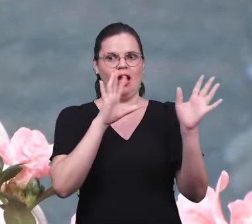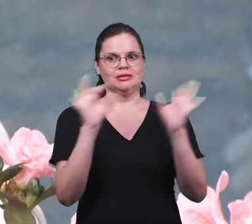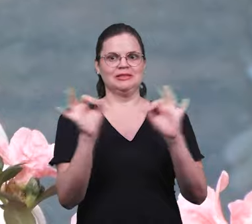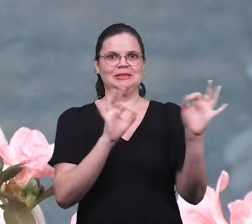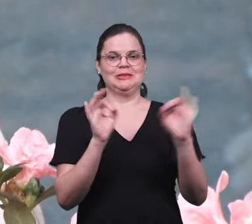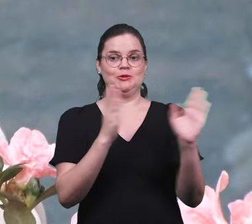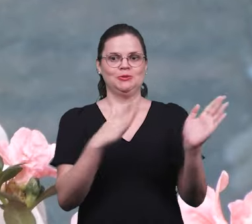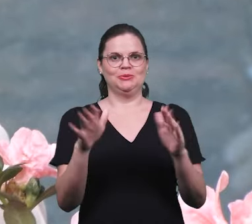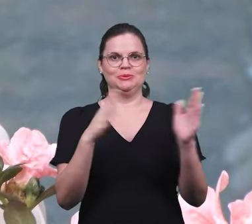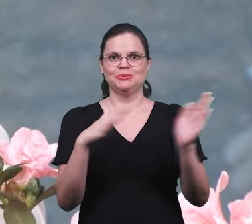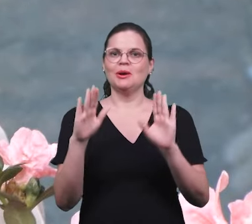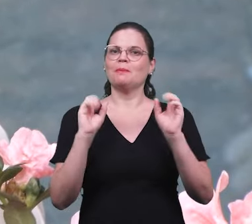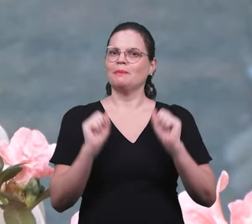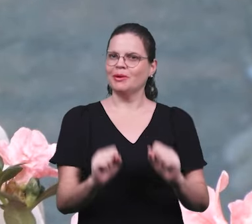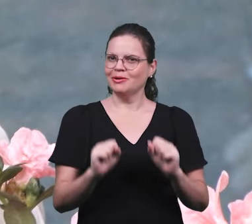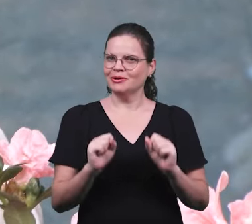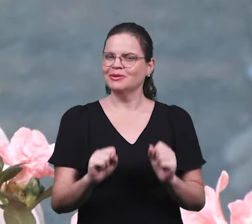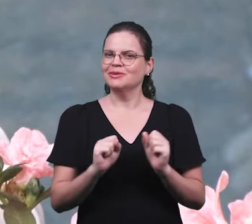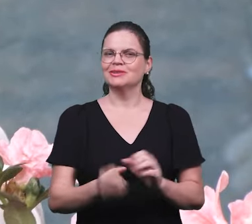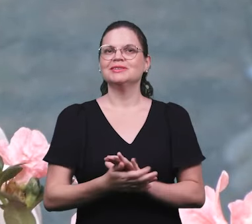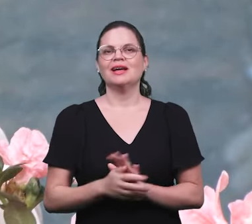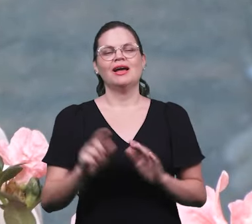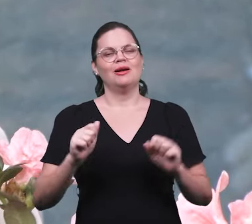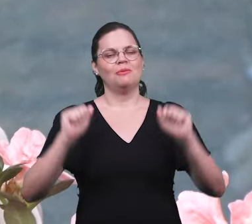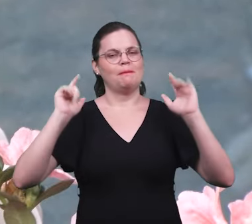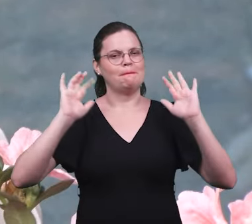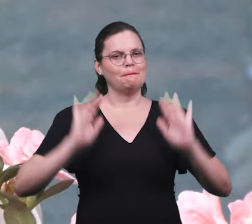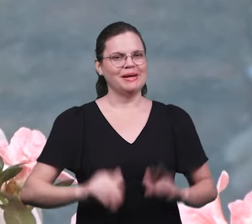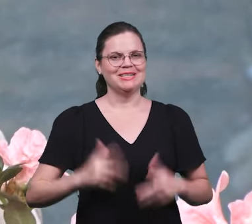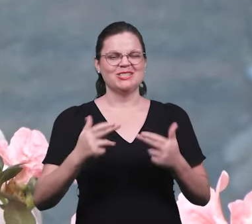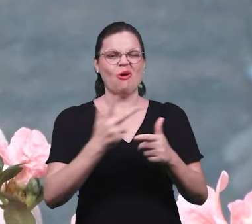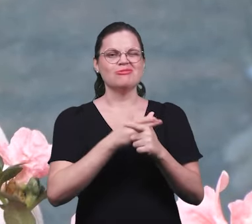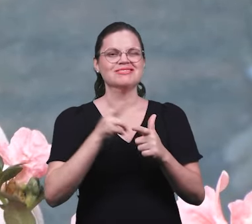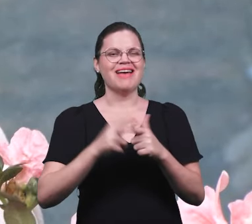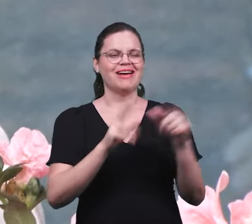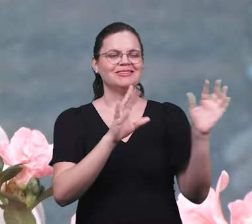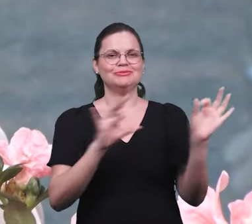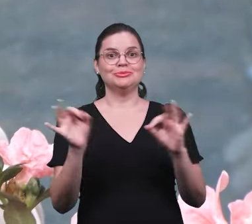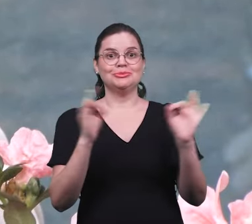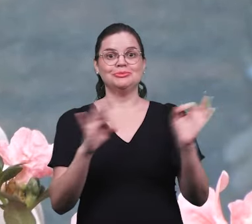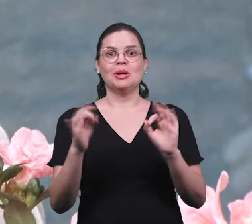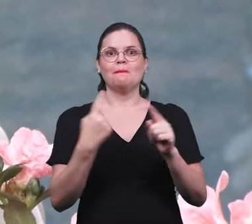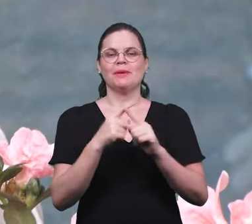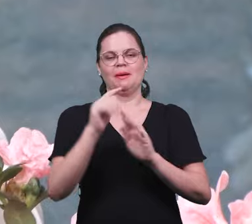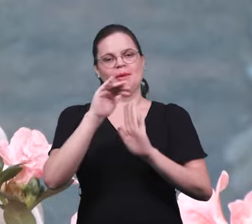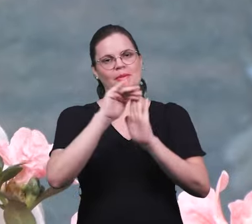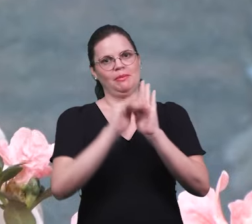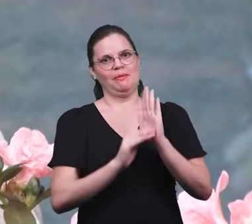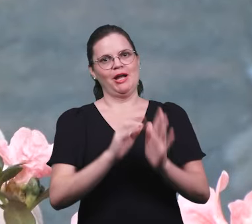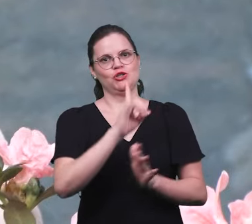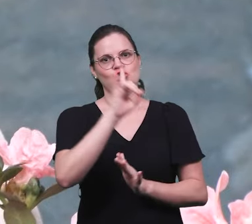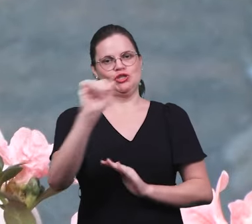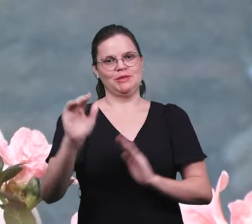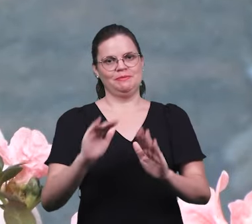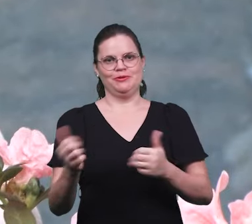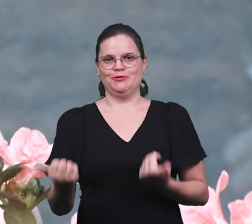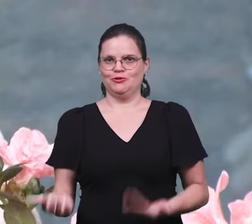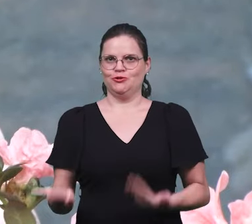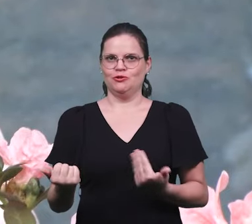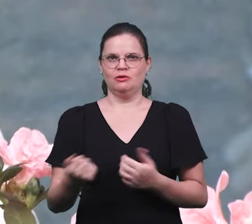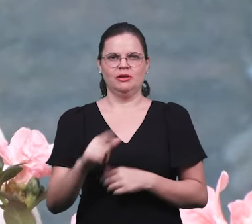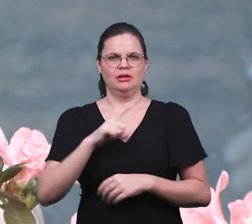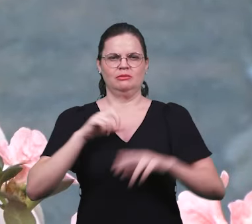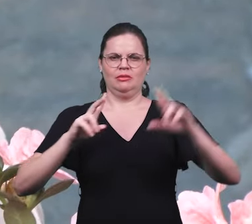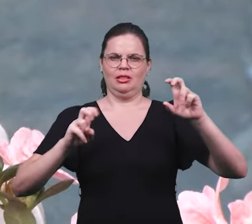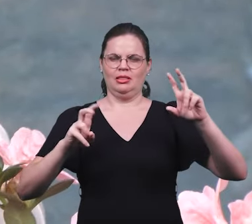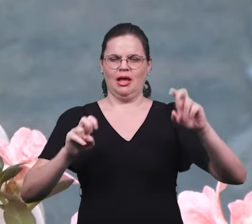séries? Então, vai maratonar uma série que é uma bênção maravilhosa, que são as séries de programas Os Dias da Minha Mocidade,